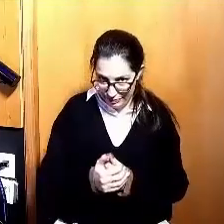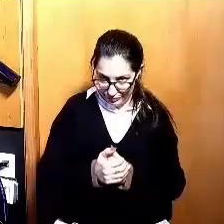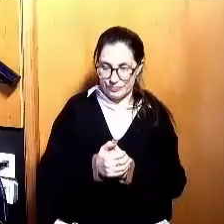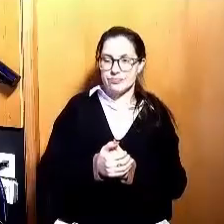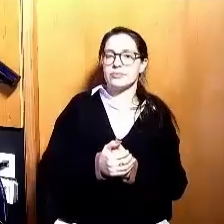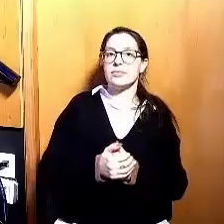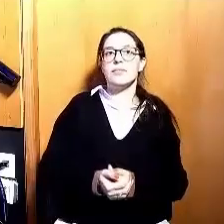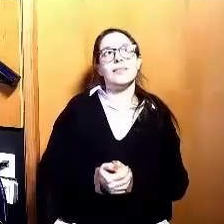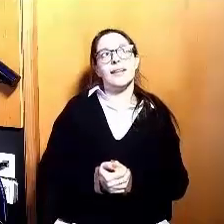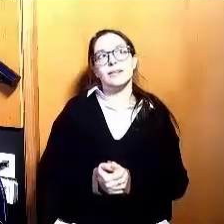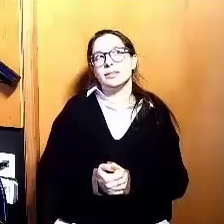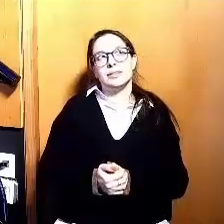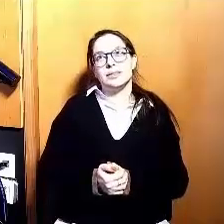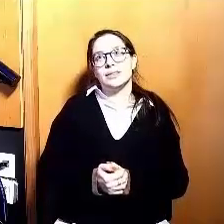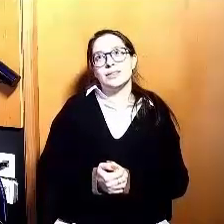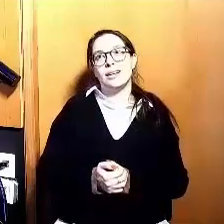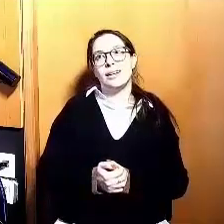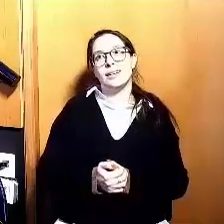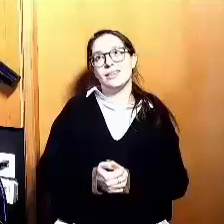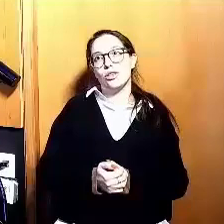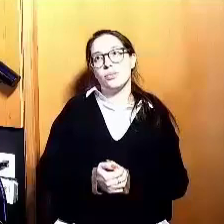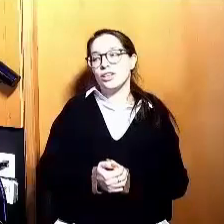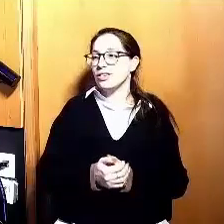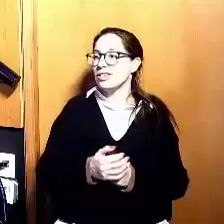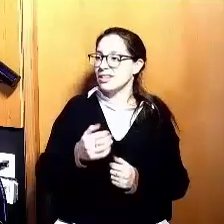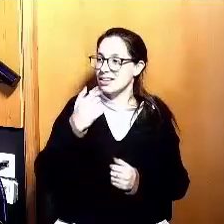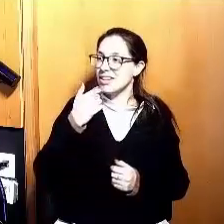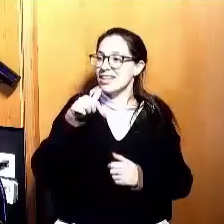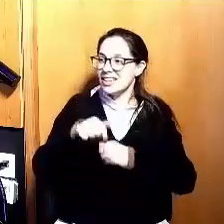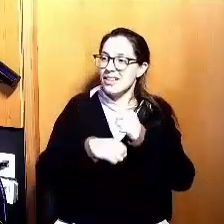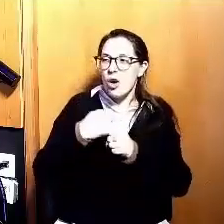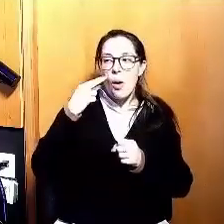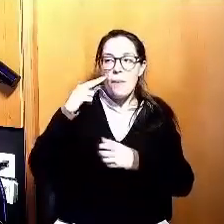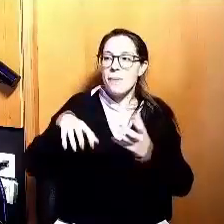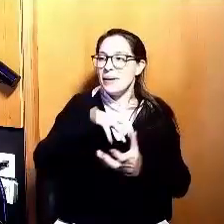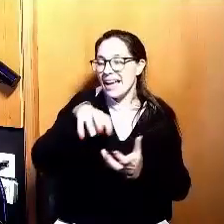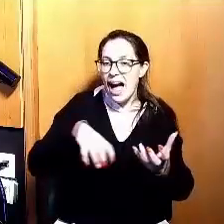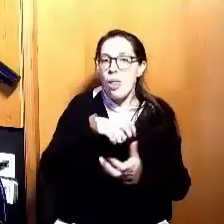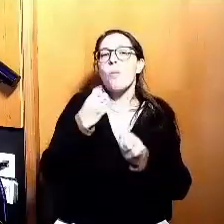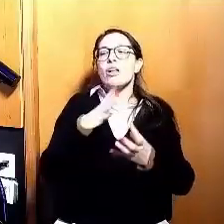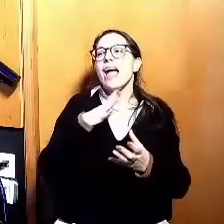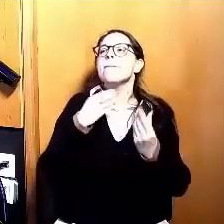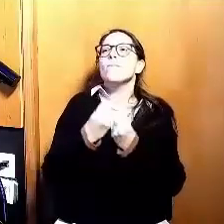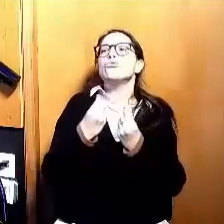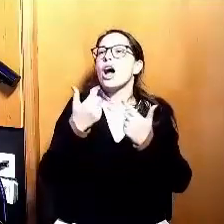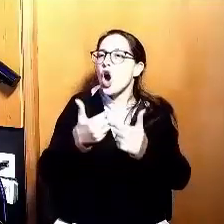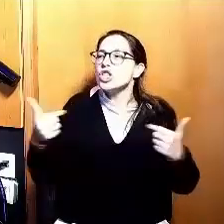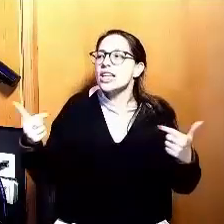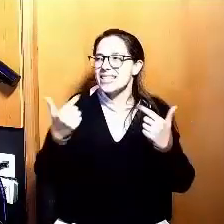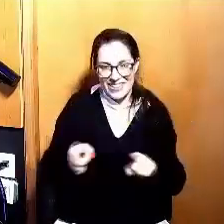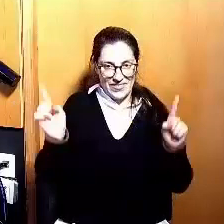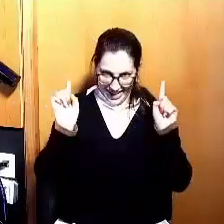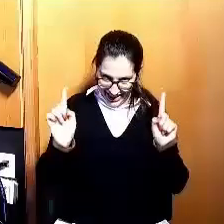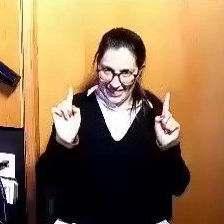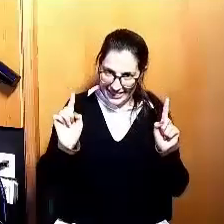Eu acho difícil pensar que a gente está estagnado quando tanta coisa diferente está acontecendo. Eu acho que a gente